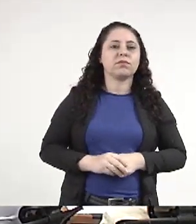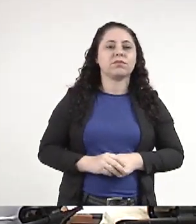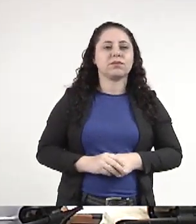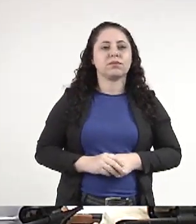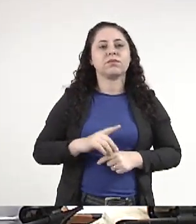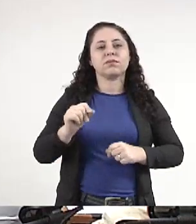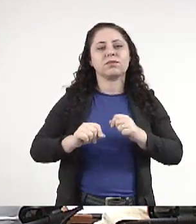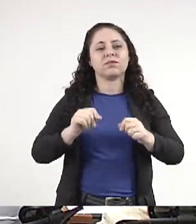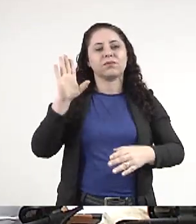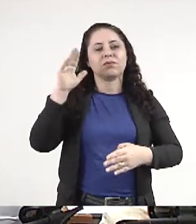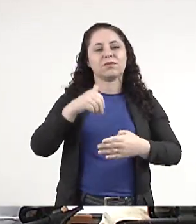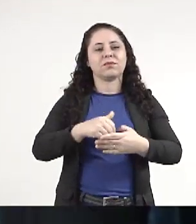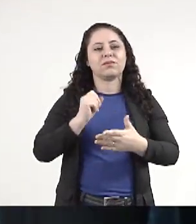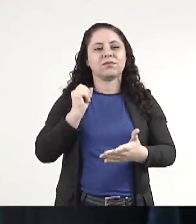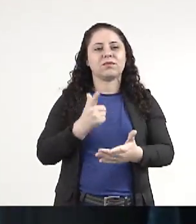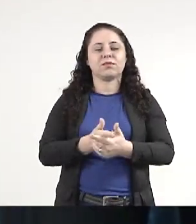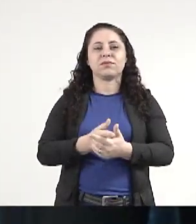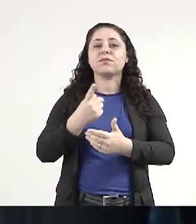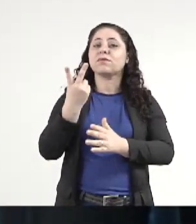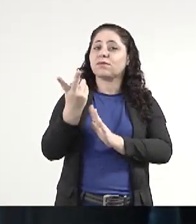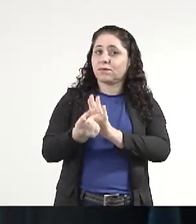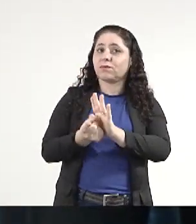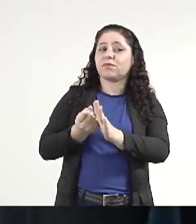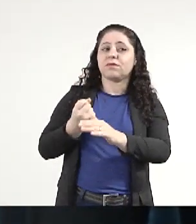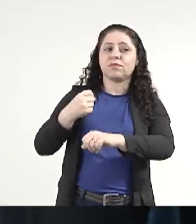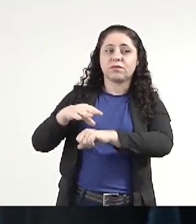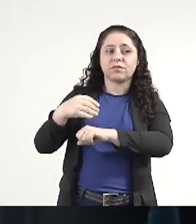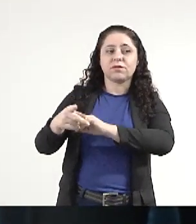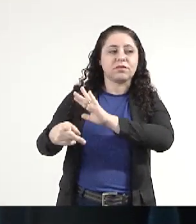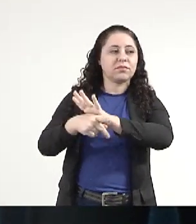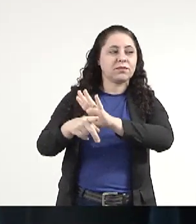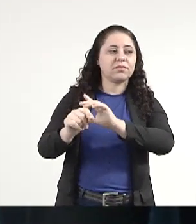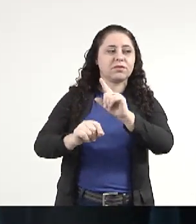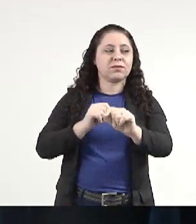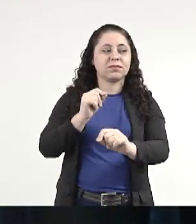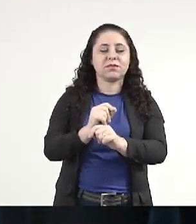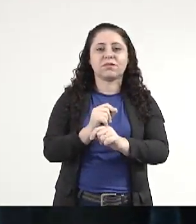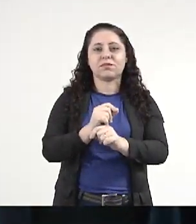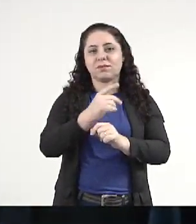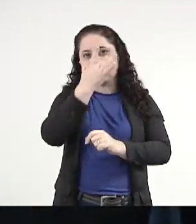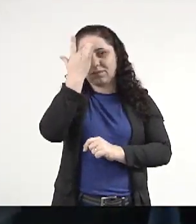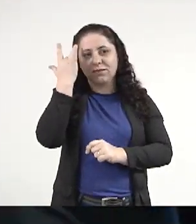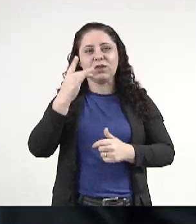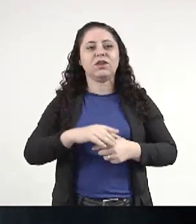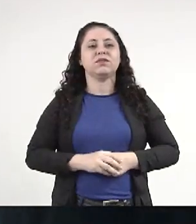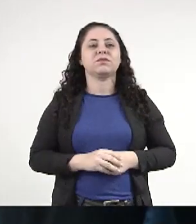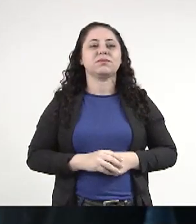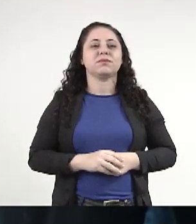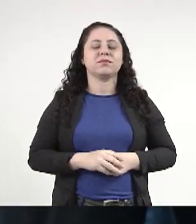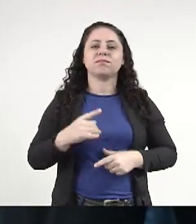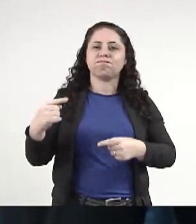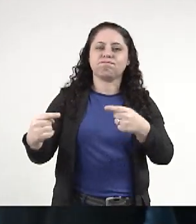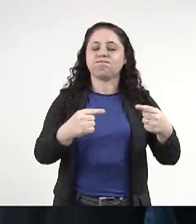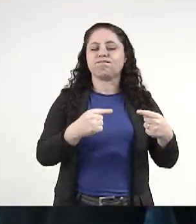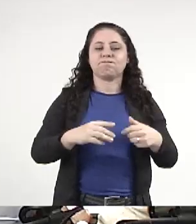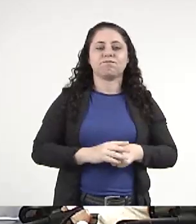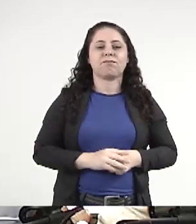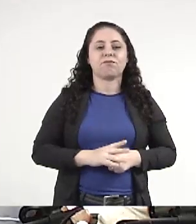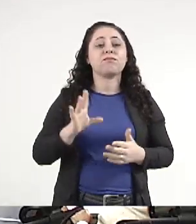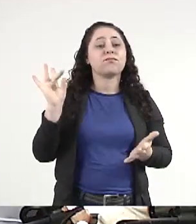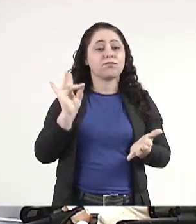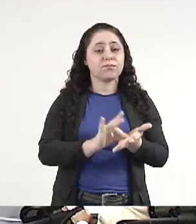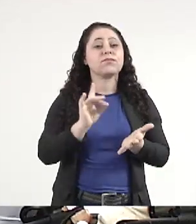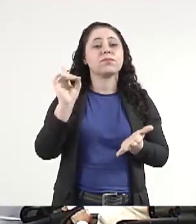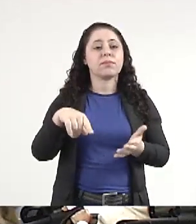da compra de voto, da distribuição farta de dinheiro, que a gente não sabe de onde que sai e não interessa que a discussão. A verdade